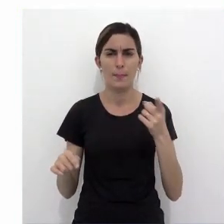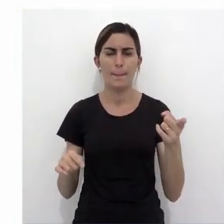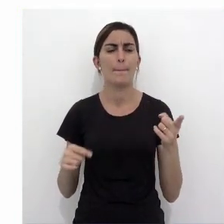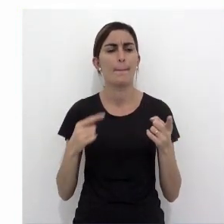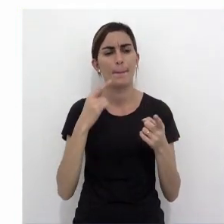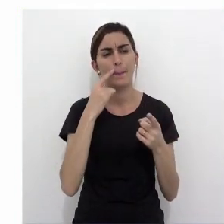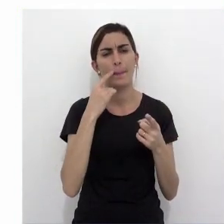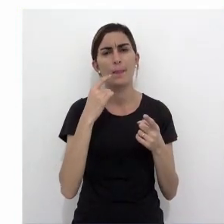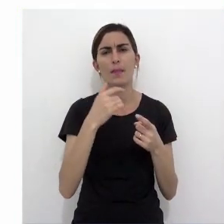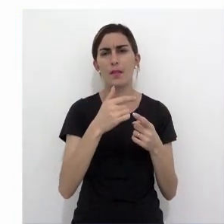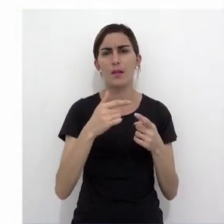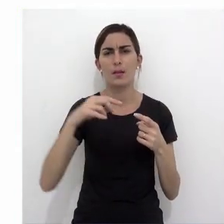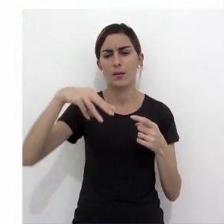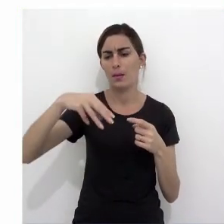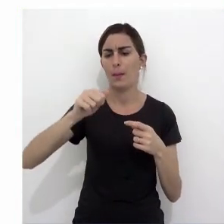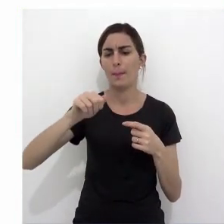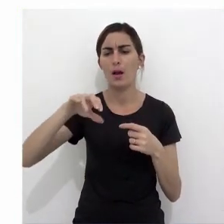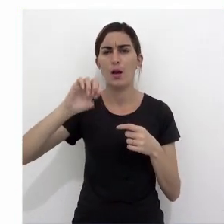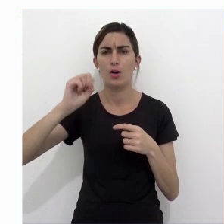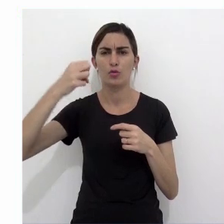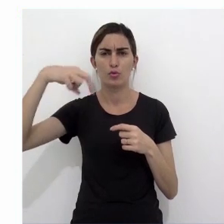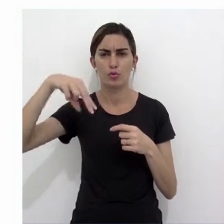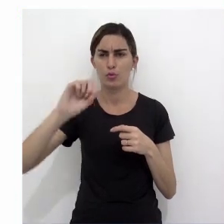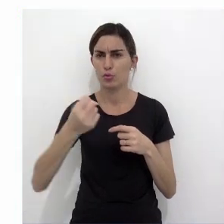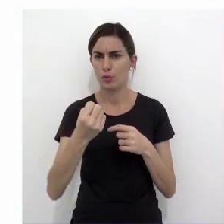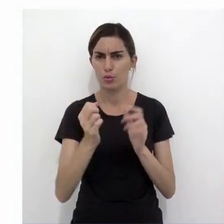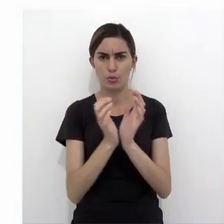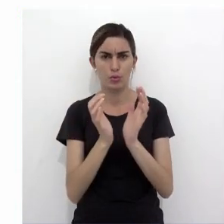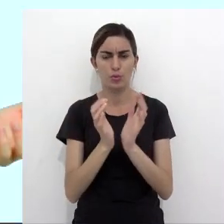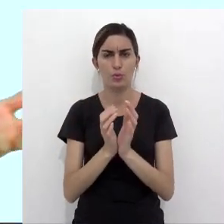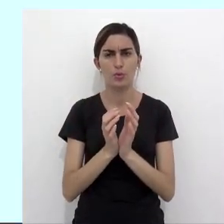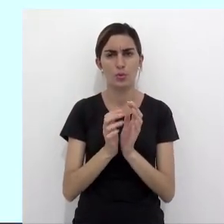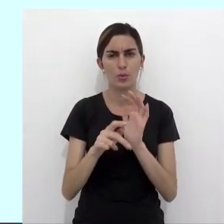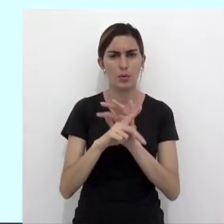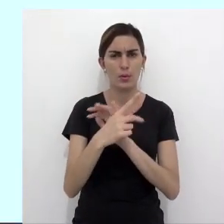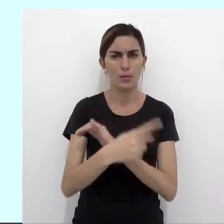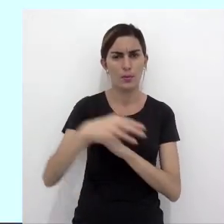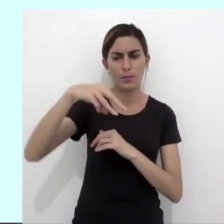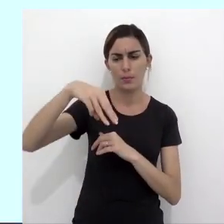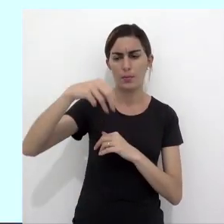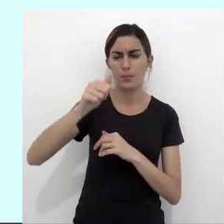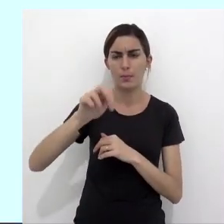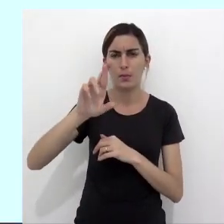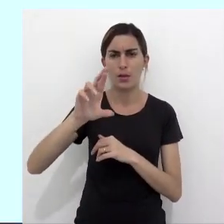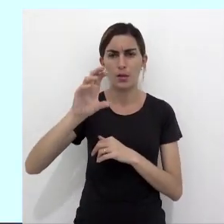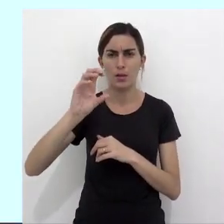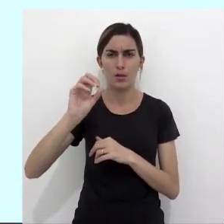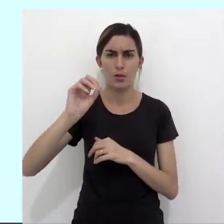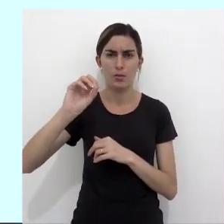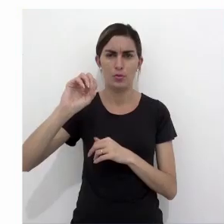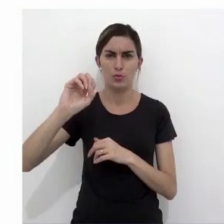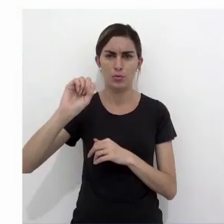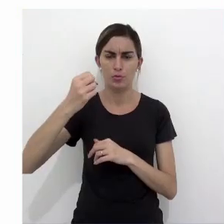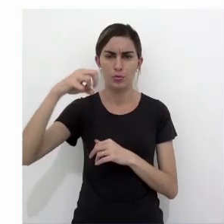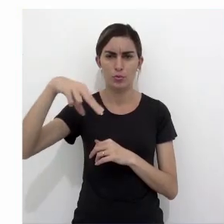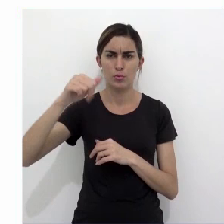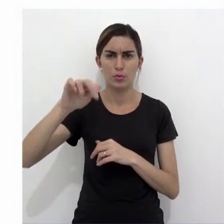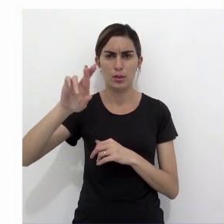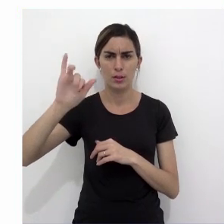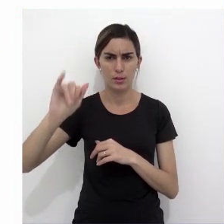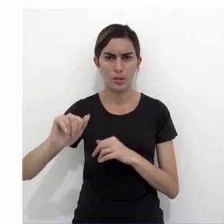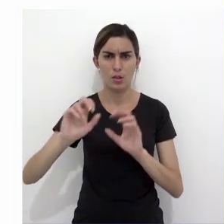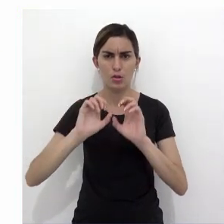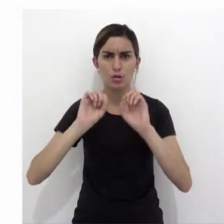os maçons. Os maçons são aqueles que fazem parte da maçonaria, uma sociedade secreta. Okay? Essa